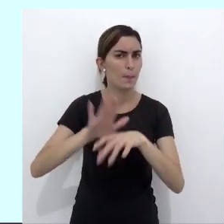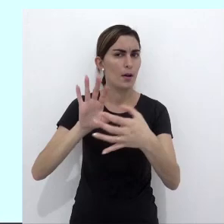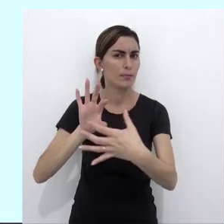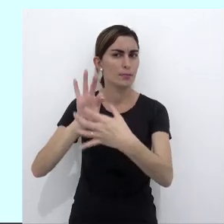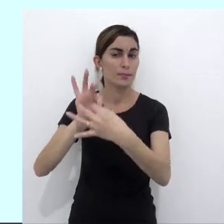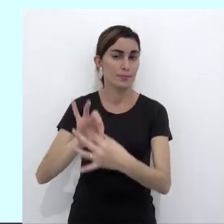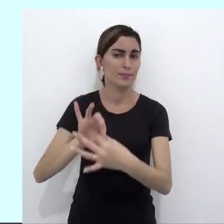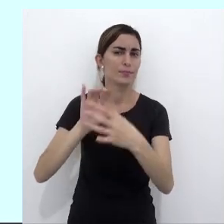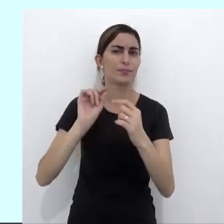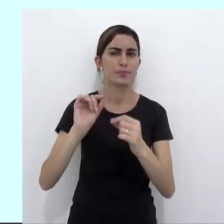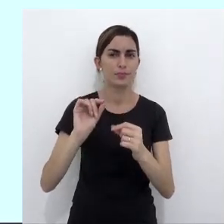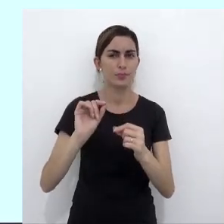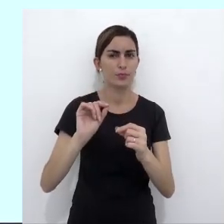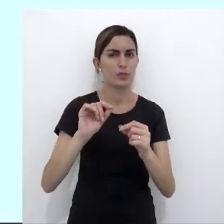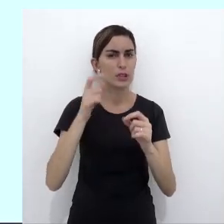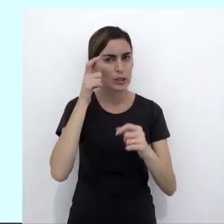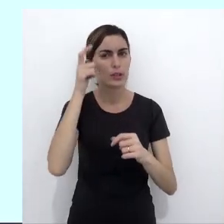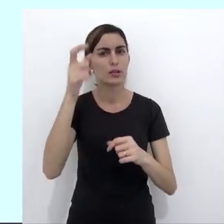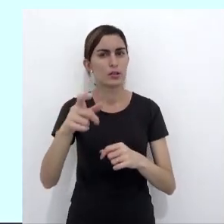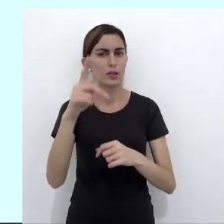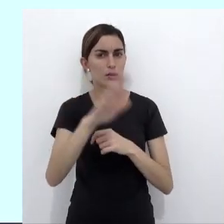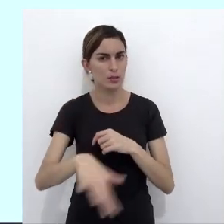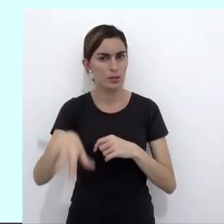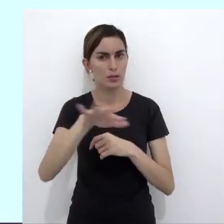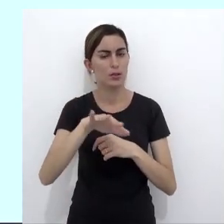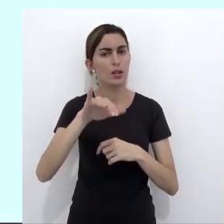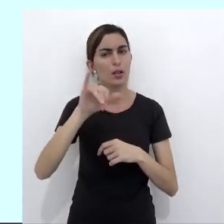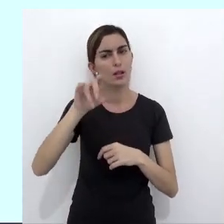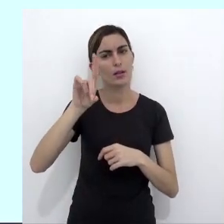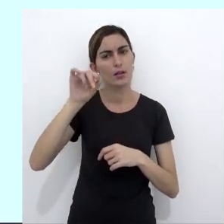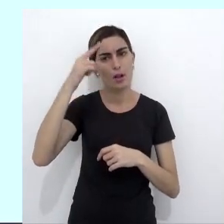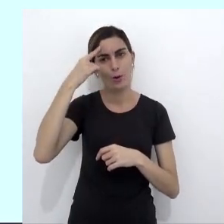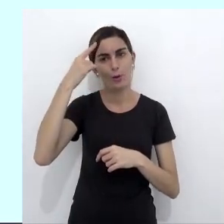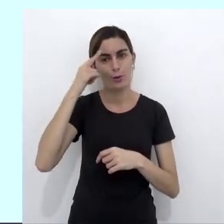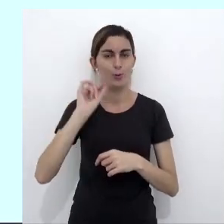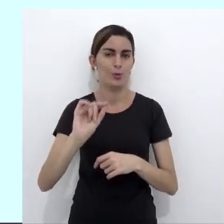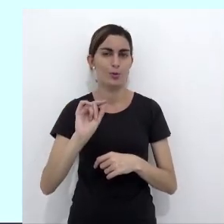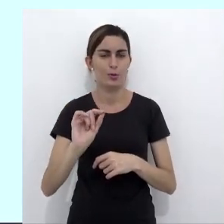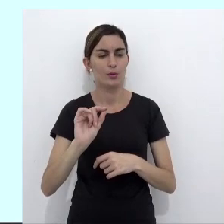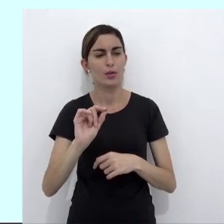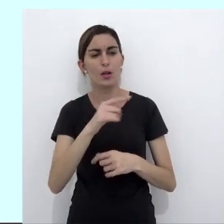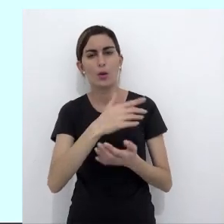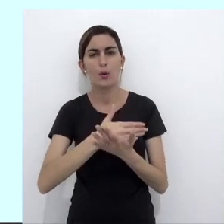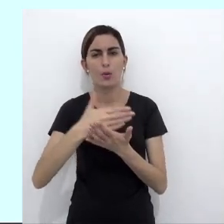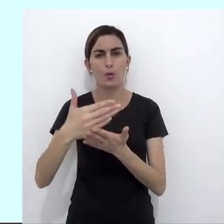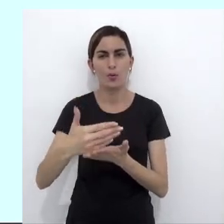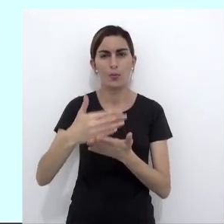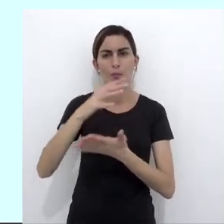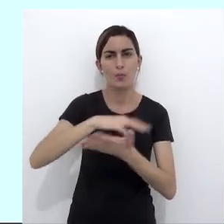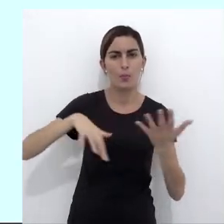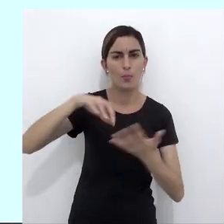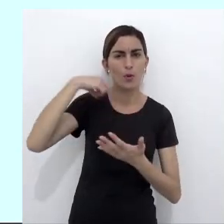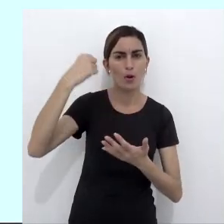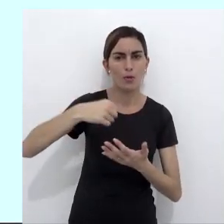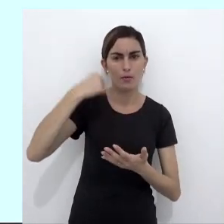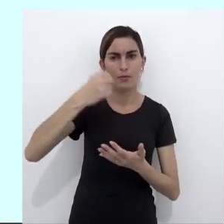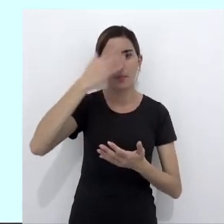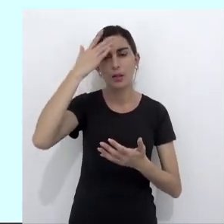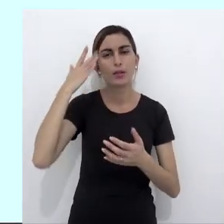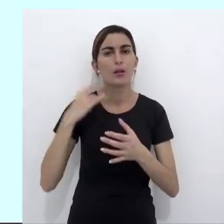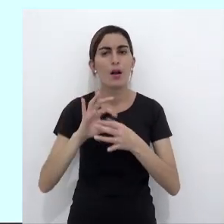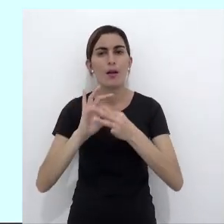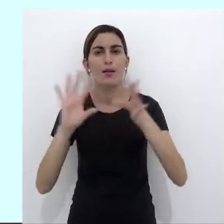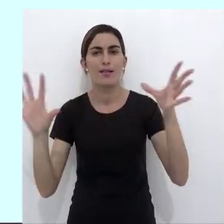ligada aos seus interesses ideológicos, como, por exemplo, quando se inicia aí o chamado movimento abolicionista